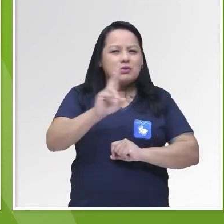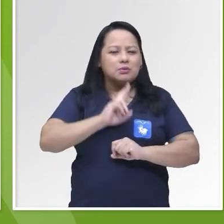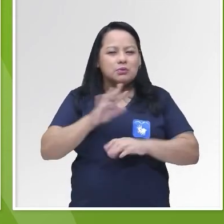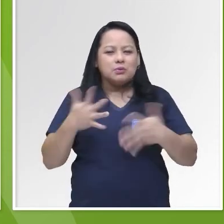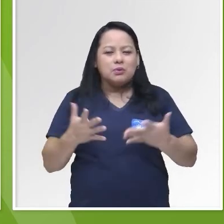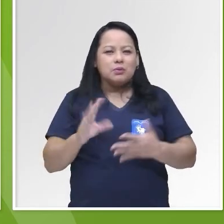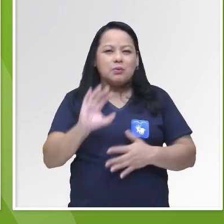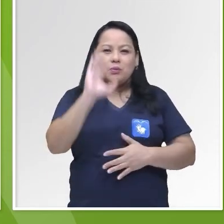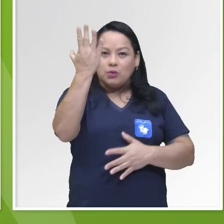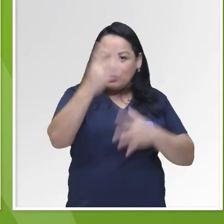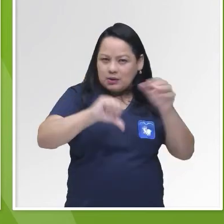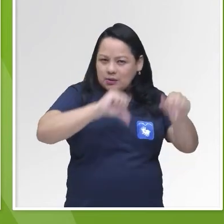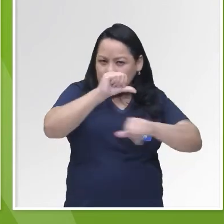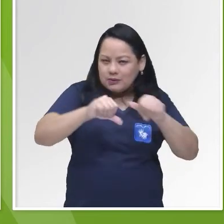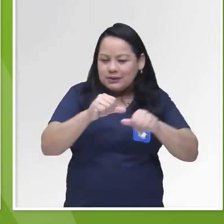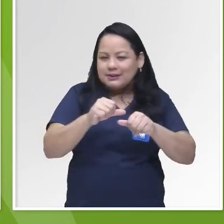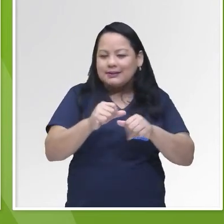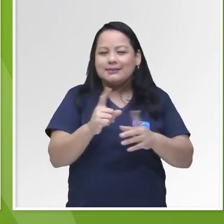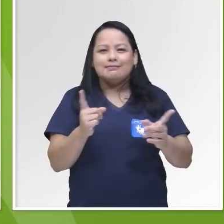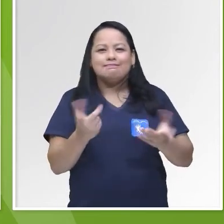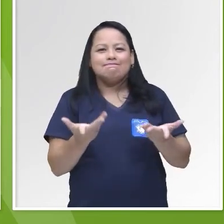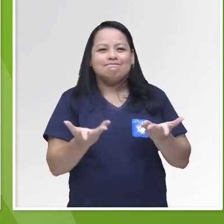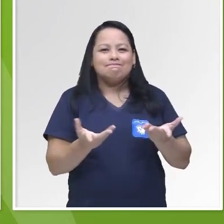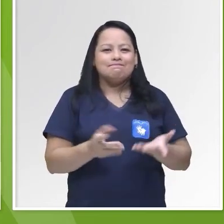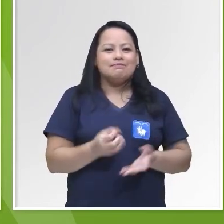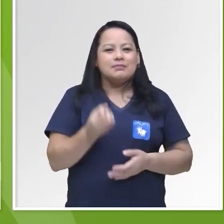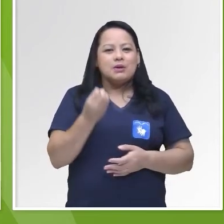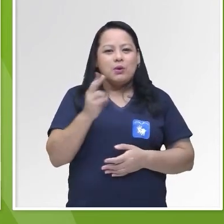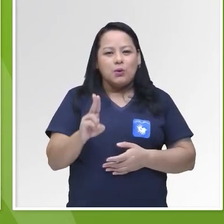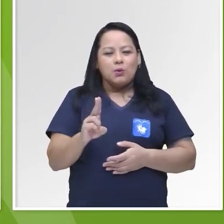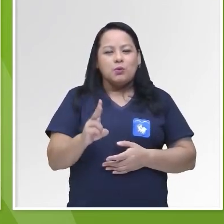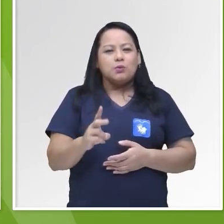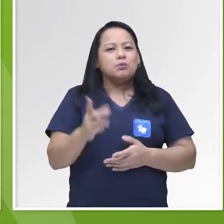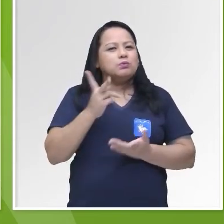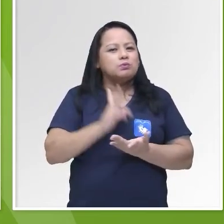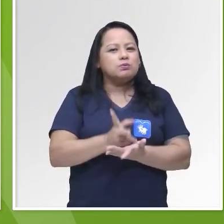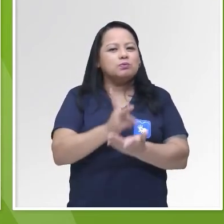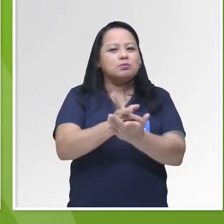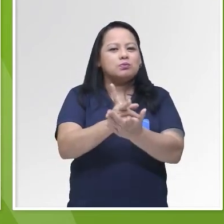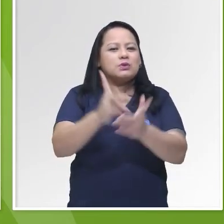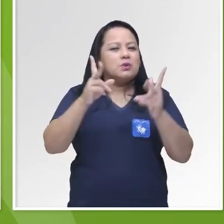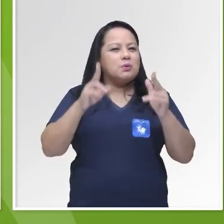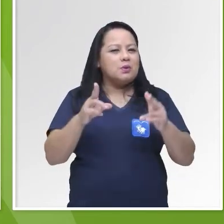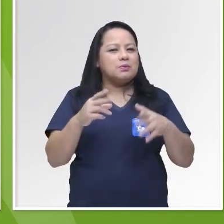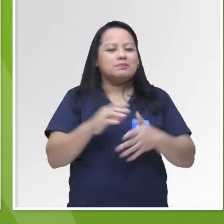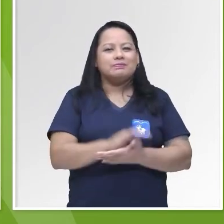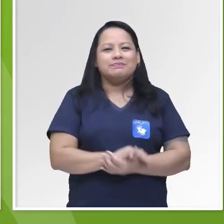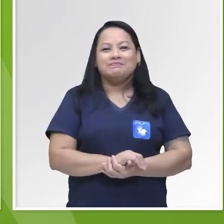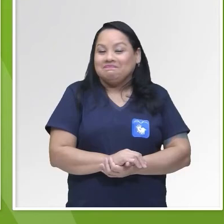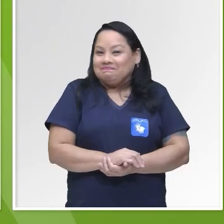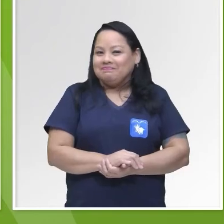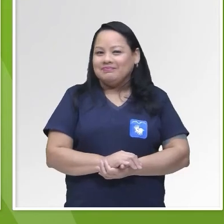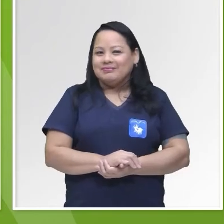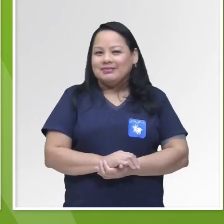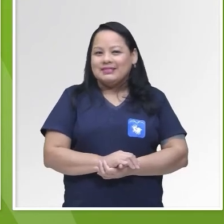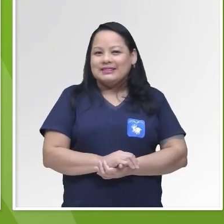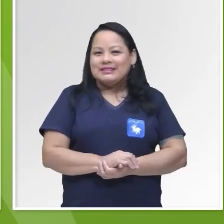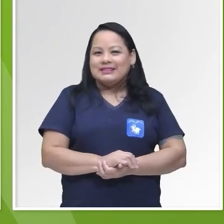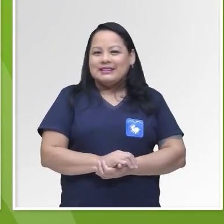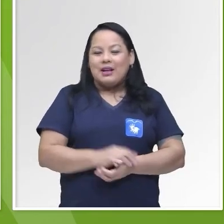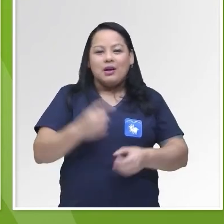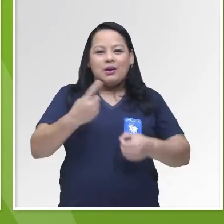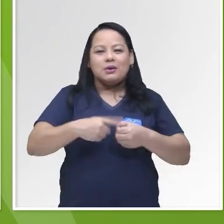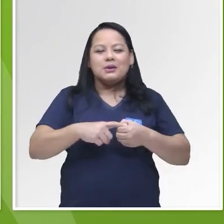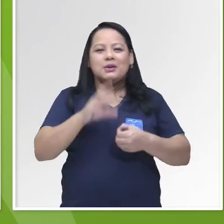Houve uma mudança de pares, ou os pares permaneceram? Olha que legal. Manicoré 25